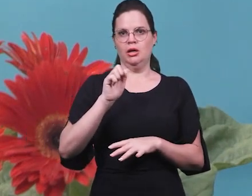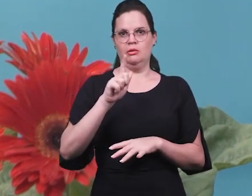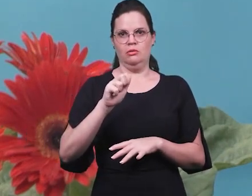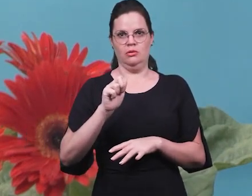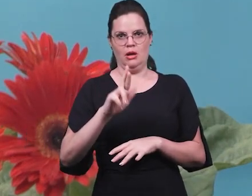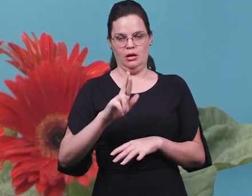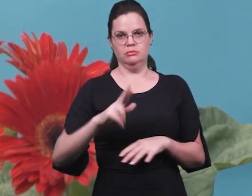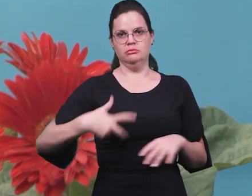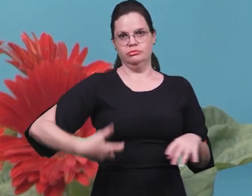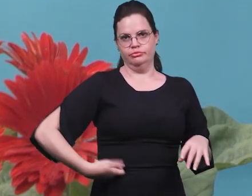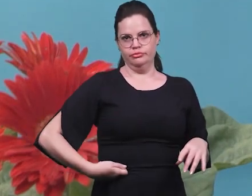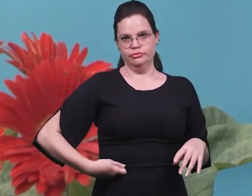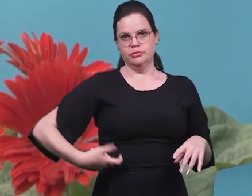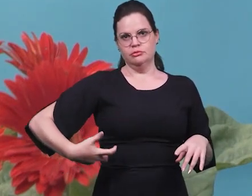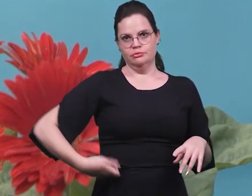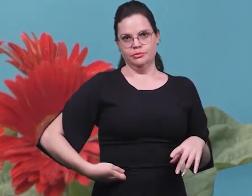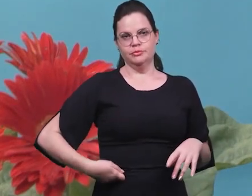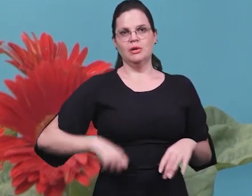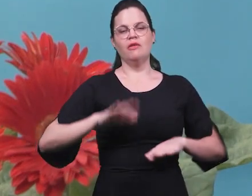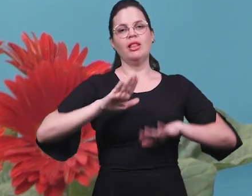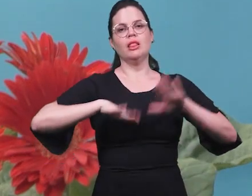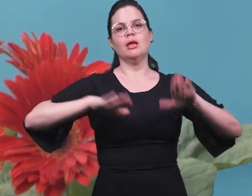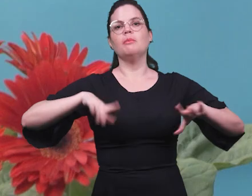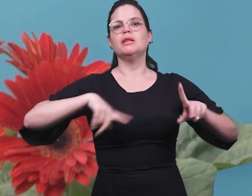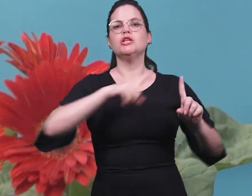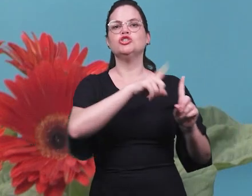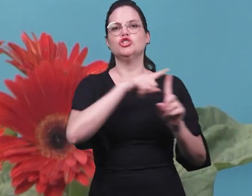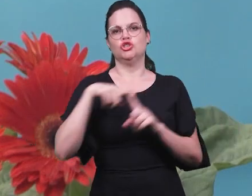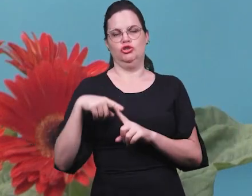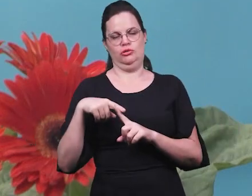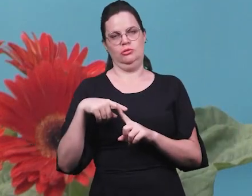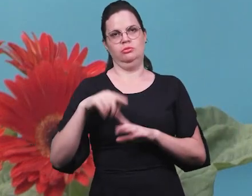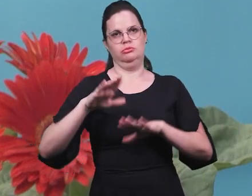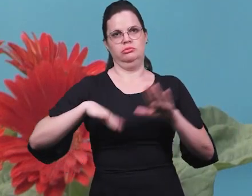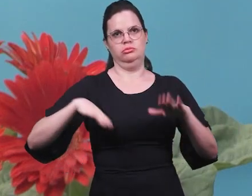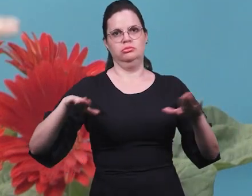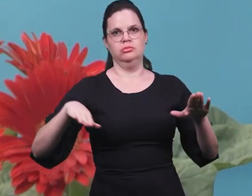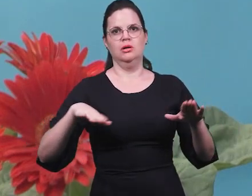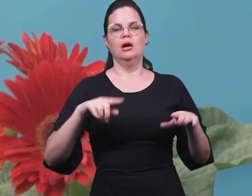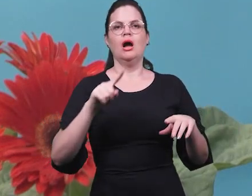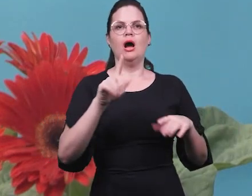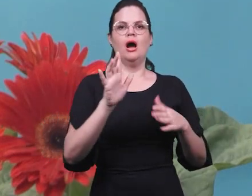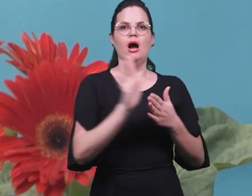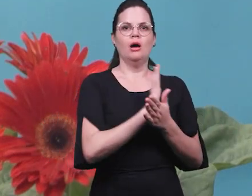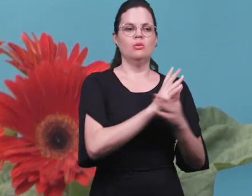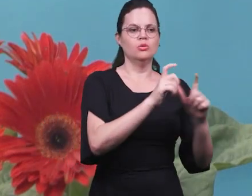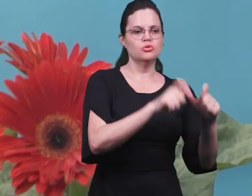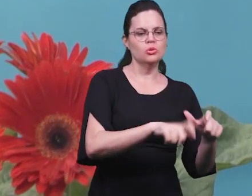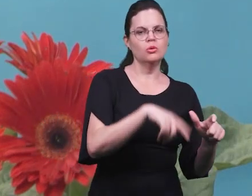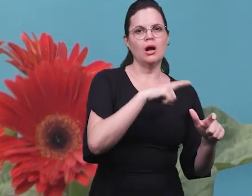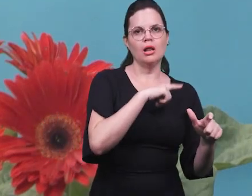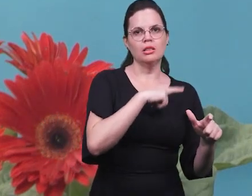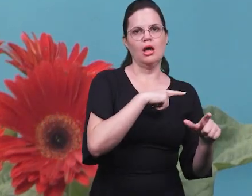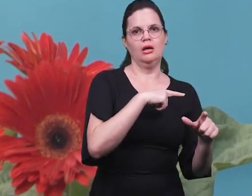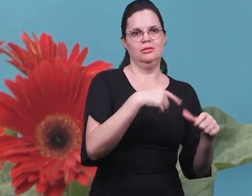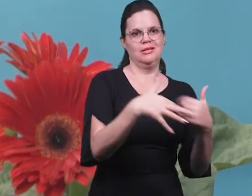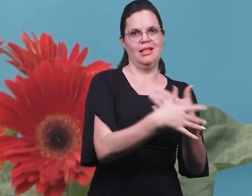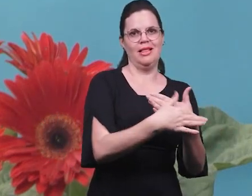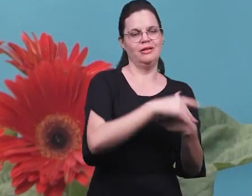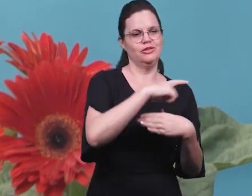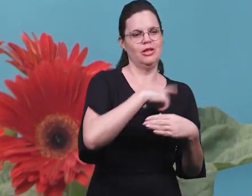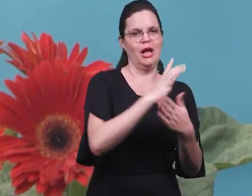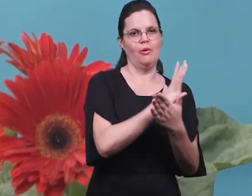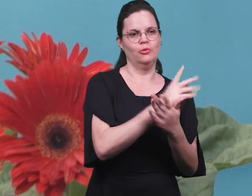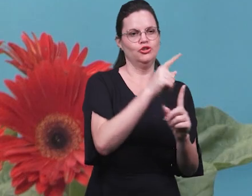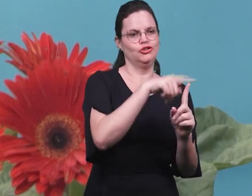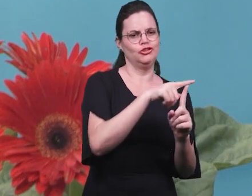isso geralmente vai variar de acordo com o município, né? Alguns municípios têm outras, tem a glibenclamida,